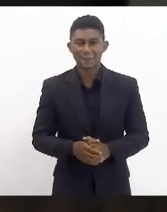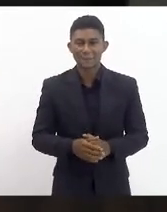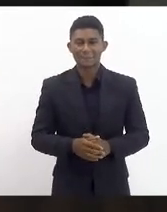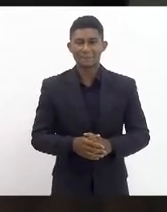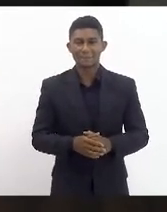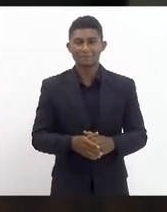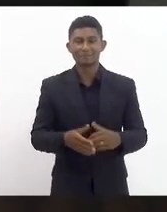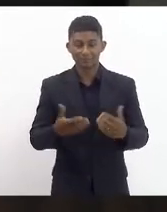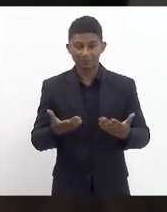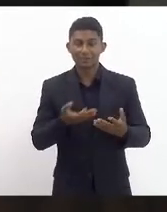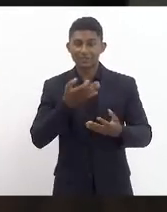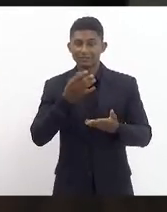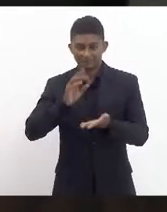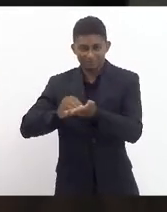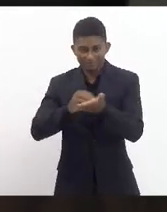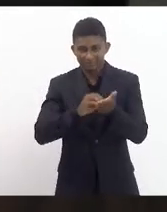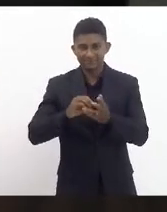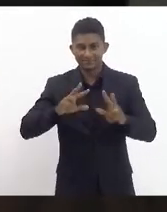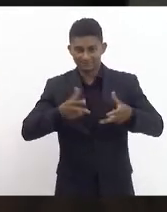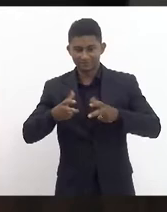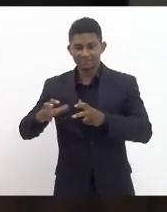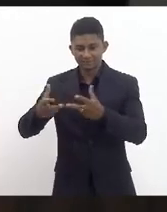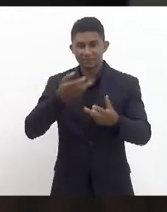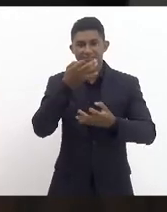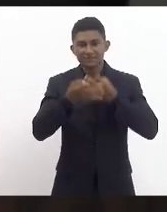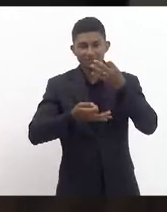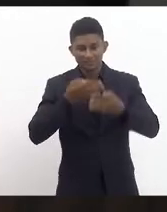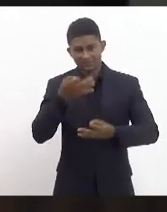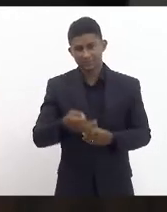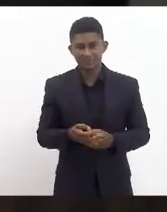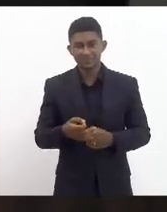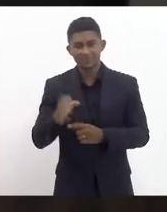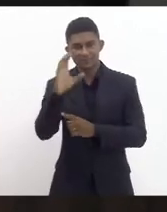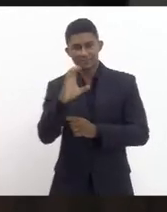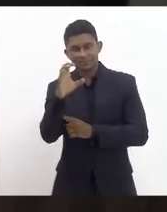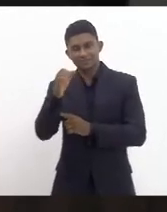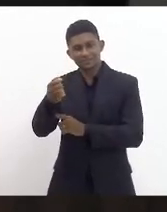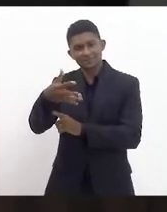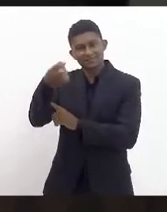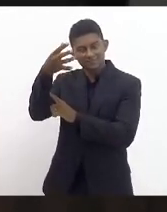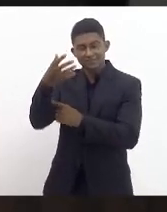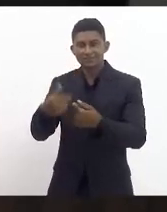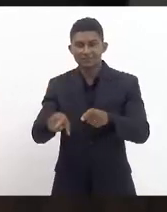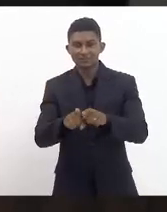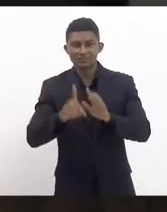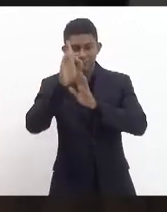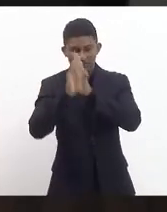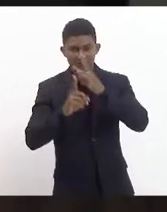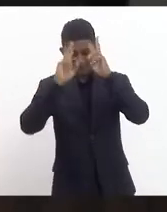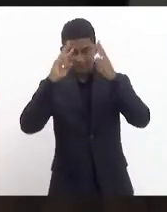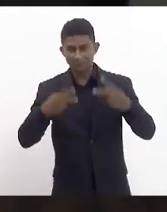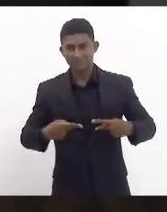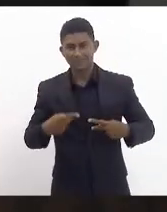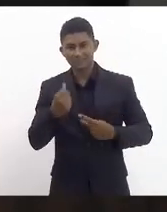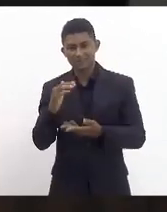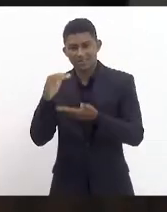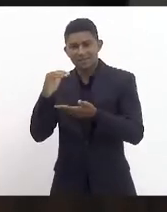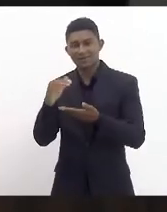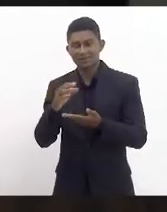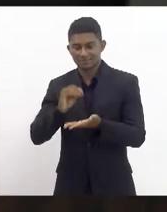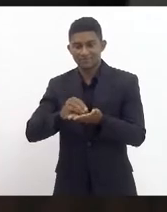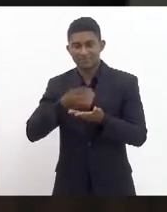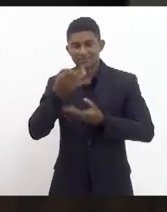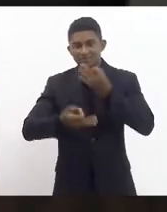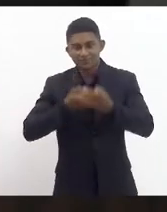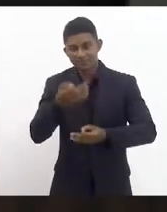Pendendo de pareceres das Comissões de Constituição e Justiça, educação, ciência e tecnologia, defesa dos direitos humanos e orçamento. Prometi parecer pela